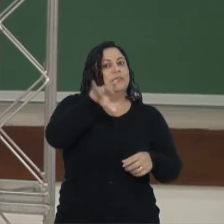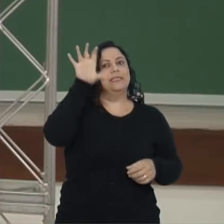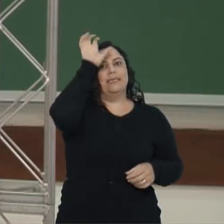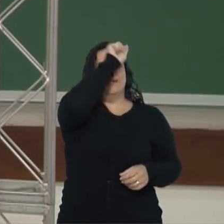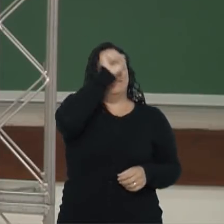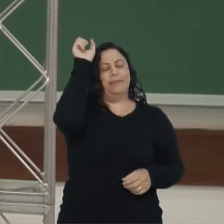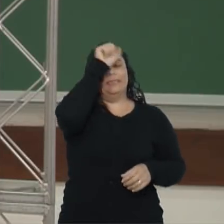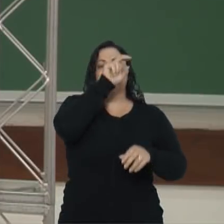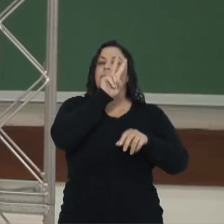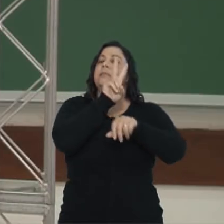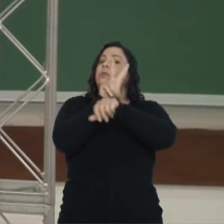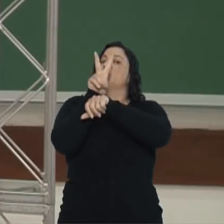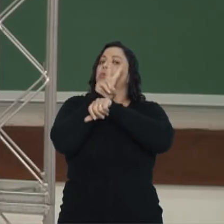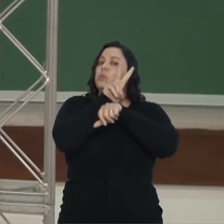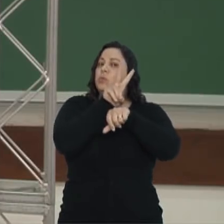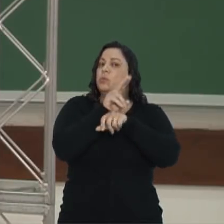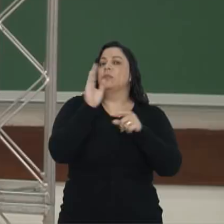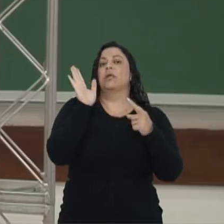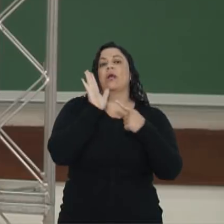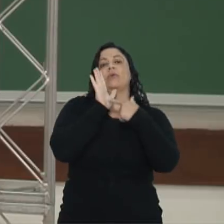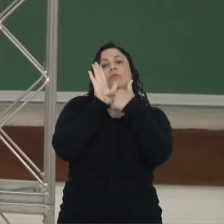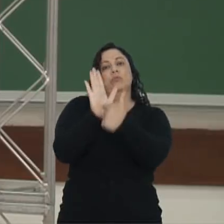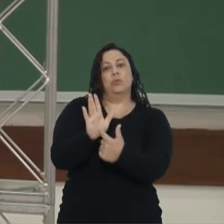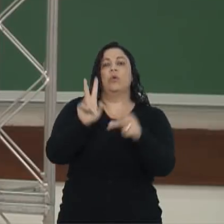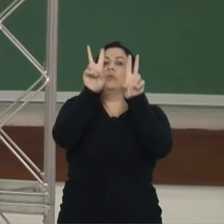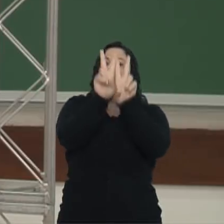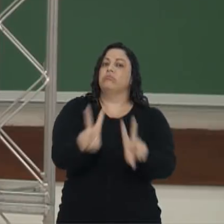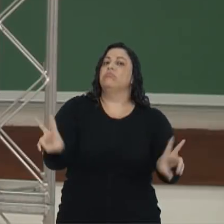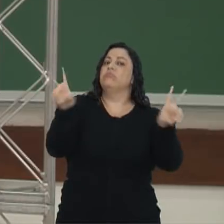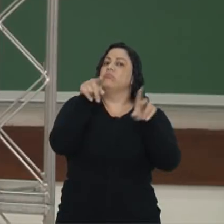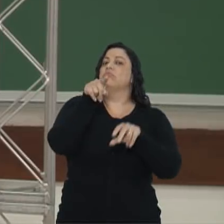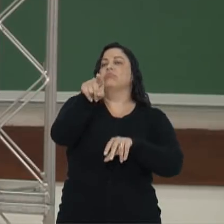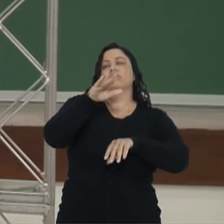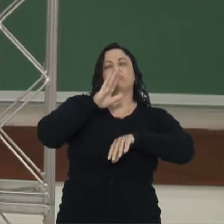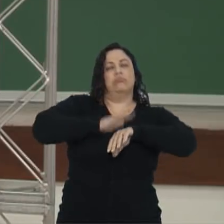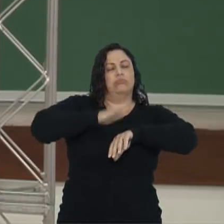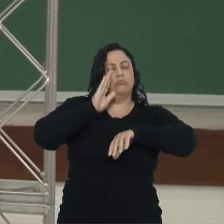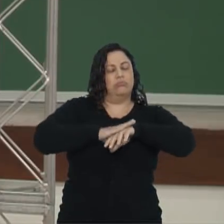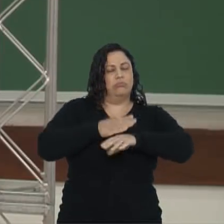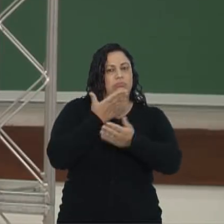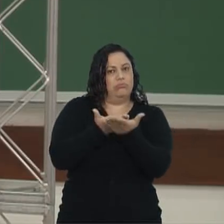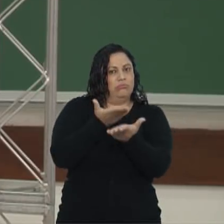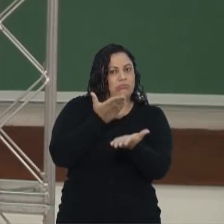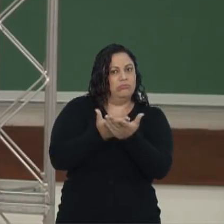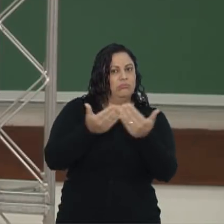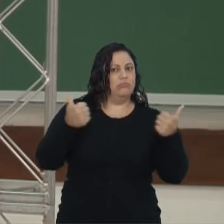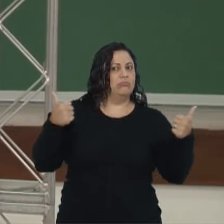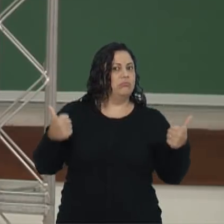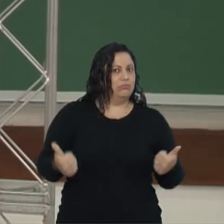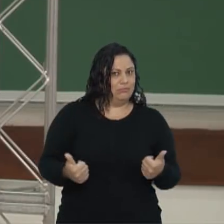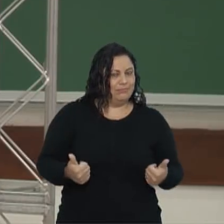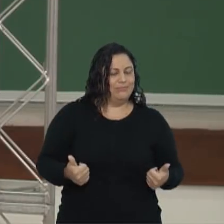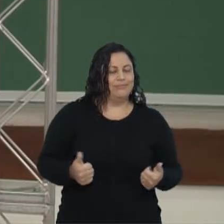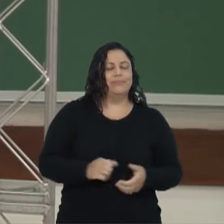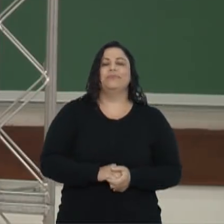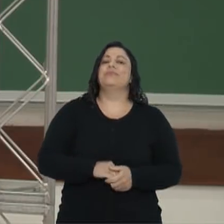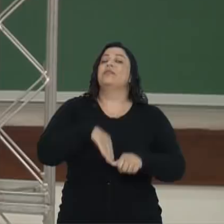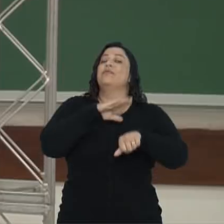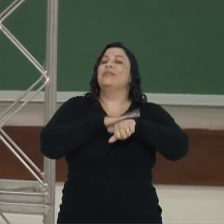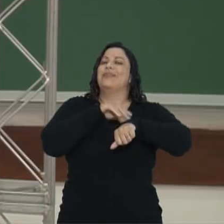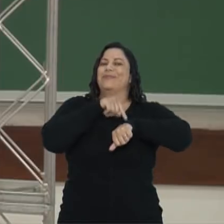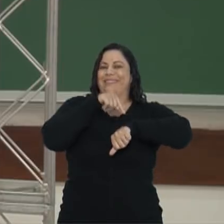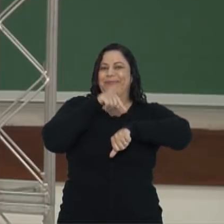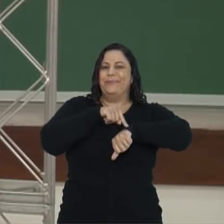seu material também mostra o valor que você está dando para os seus estudos, né? Então, vamos valorizar. Então, vou dar o tempo